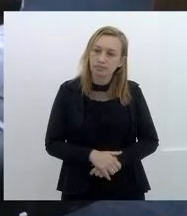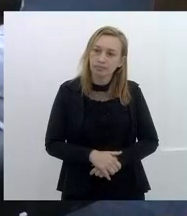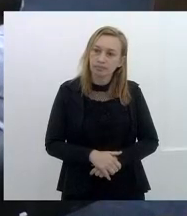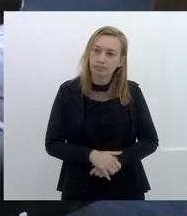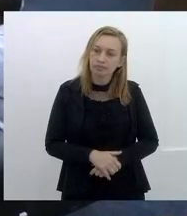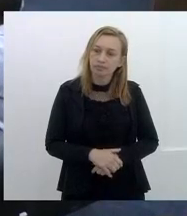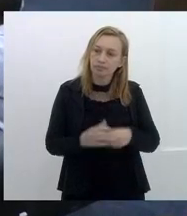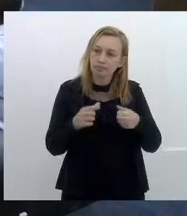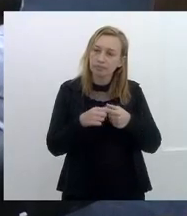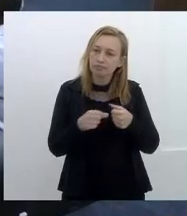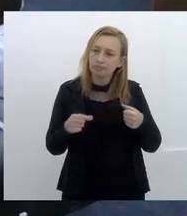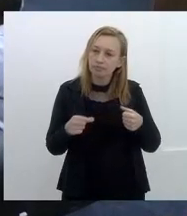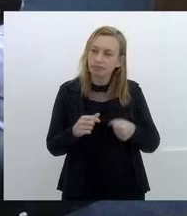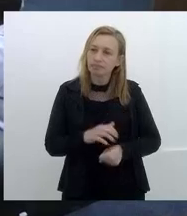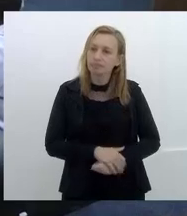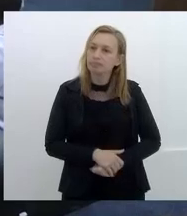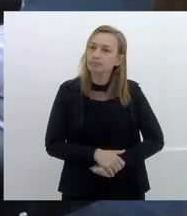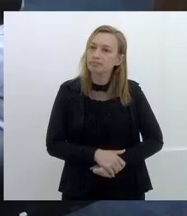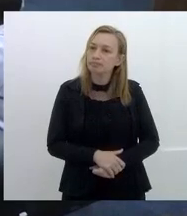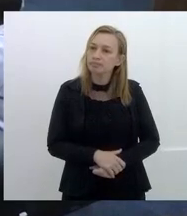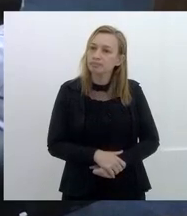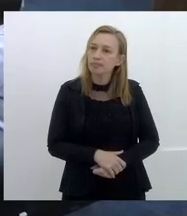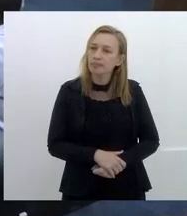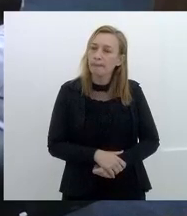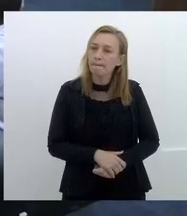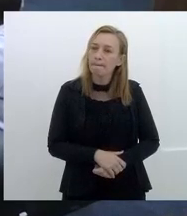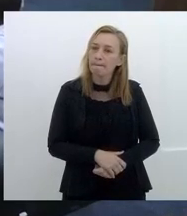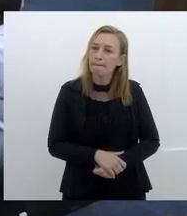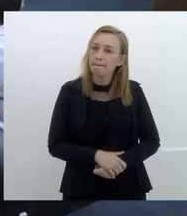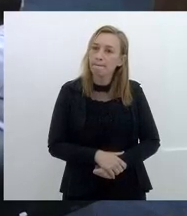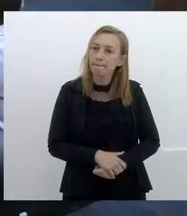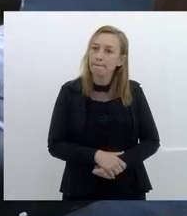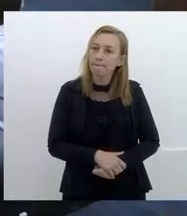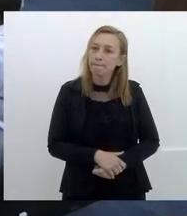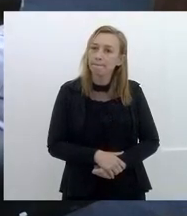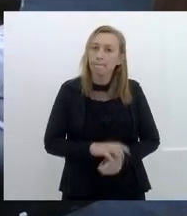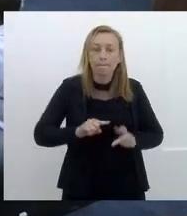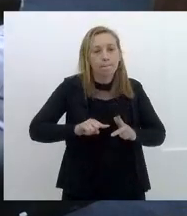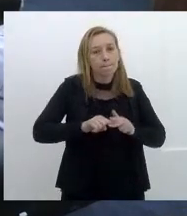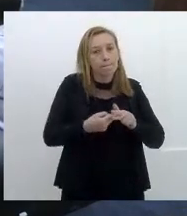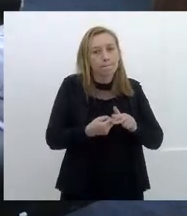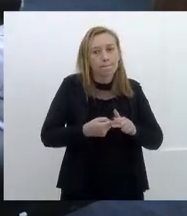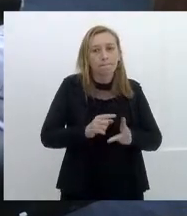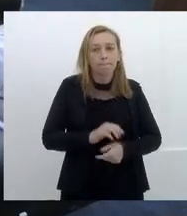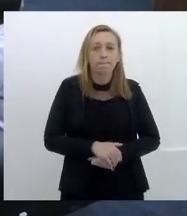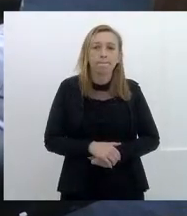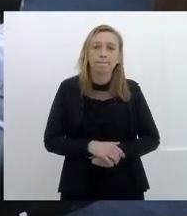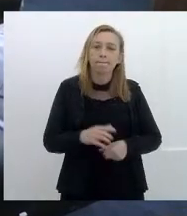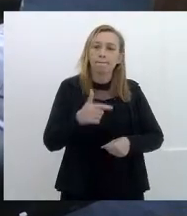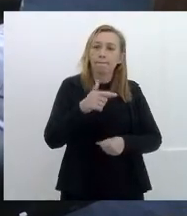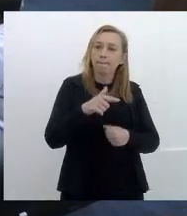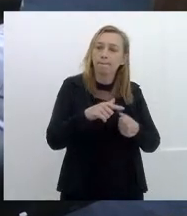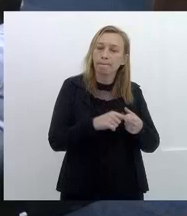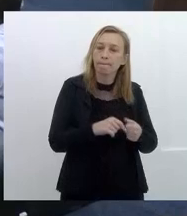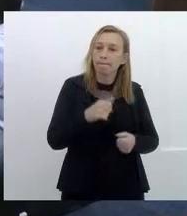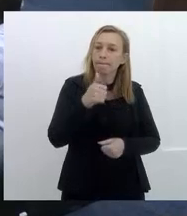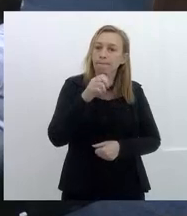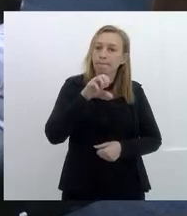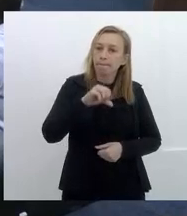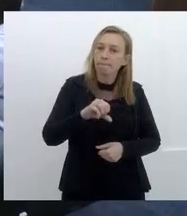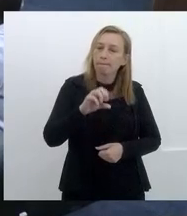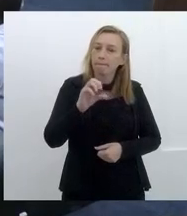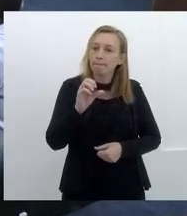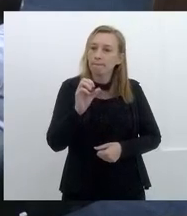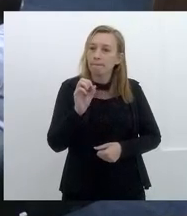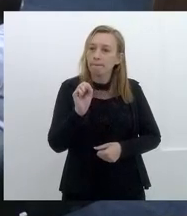e no artigo o que modifica o artigo 89 a